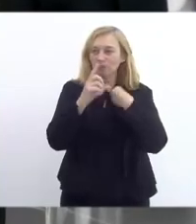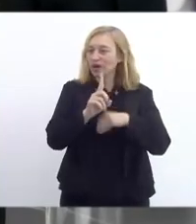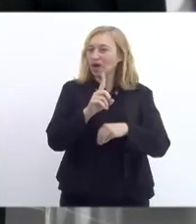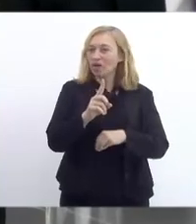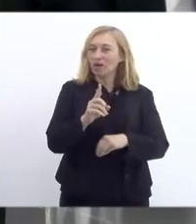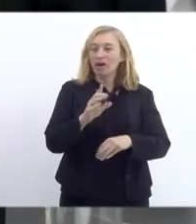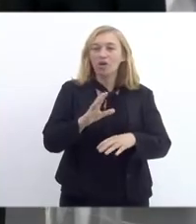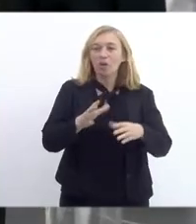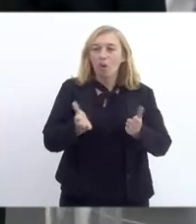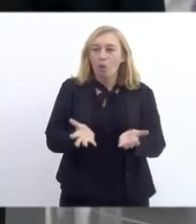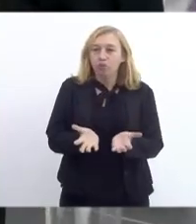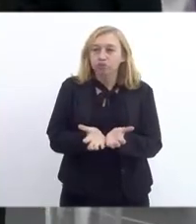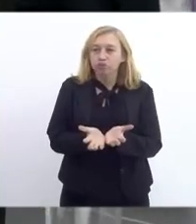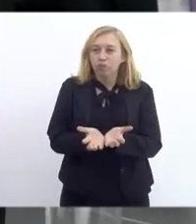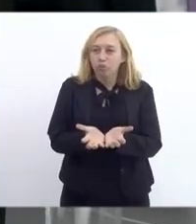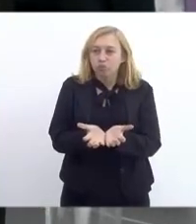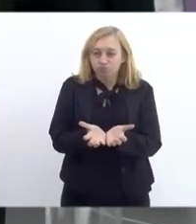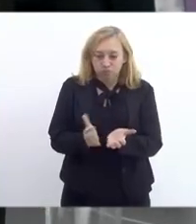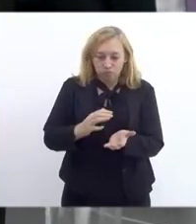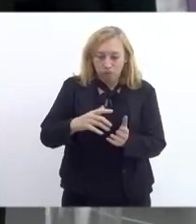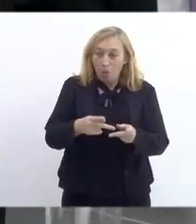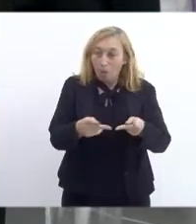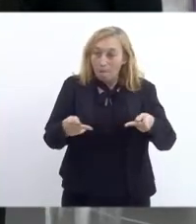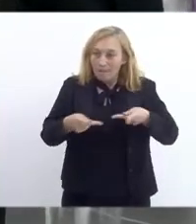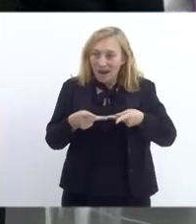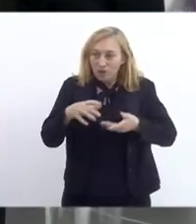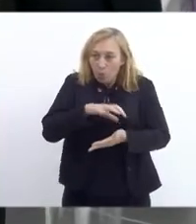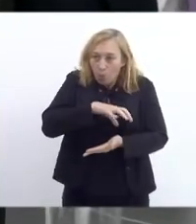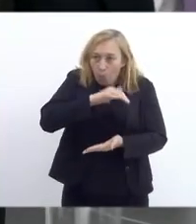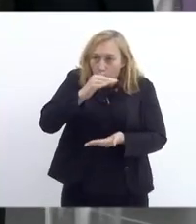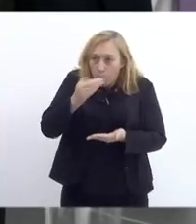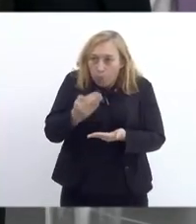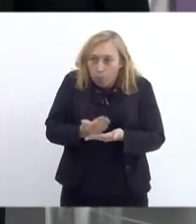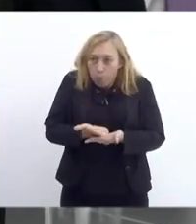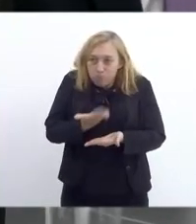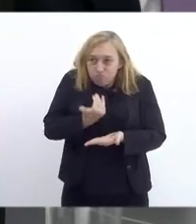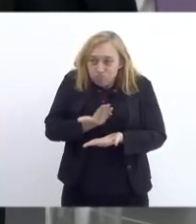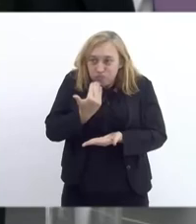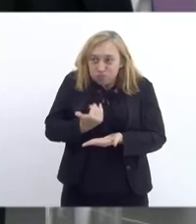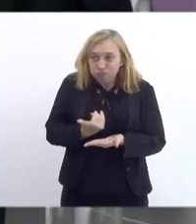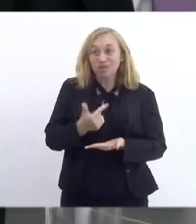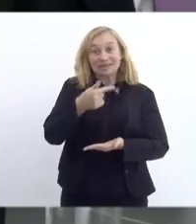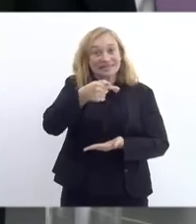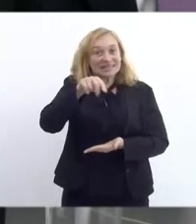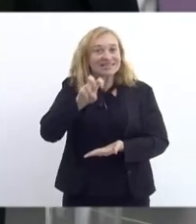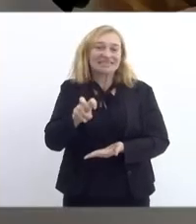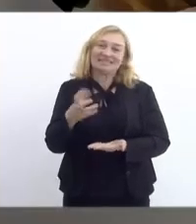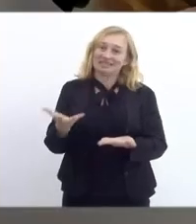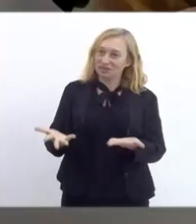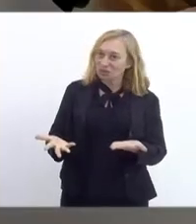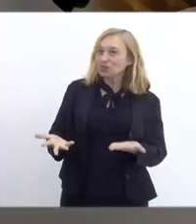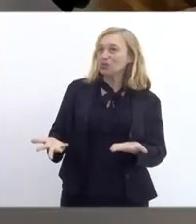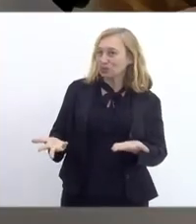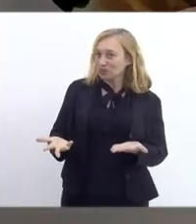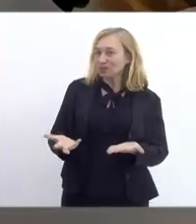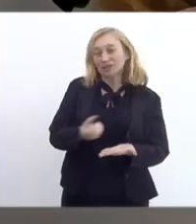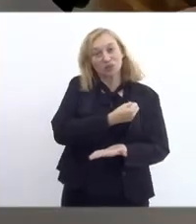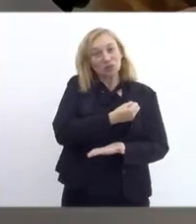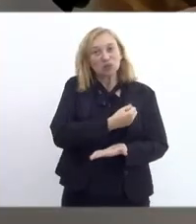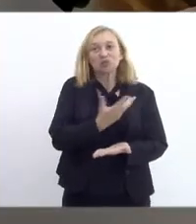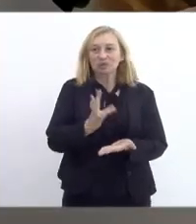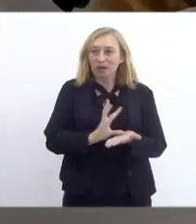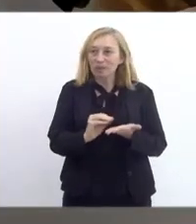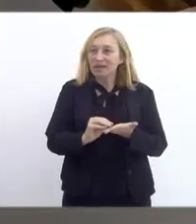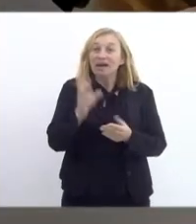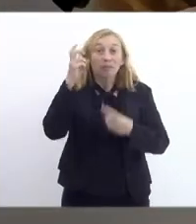Hã? Quando chega a 75, já não é mais dois sanduíches, é um ainda almoço mais, completo. Ainda mais sendo 75, essa nobre preocupação